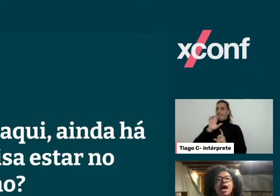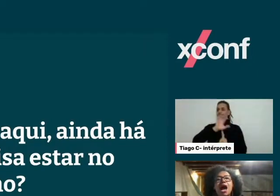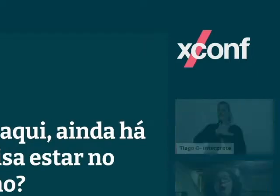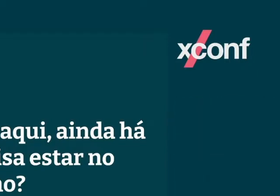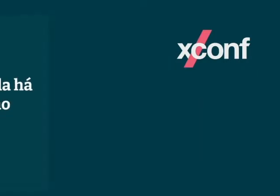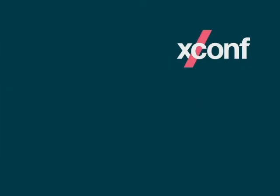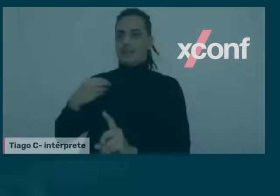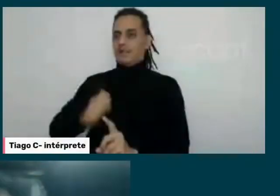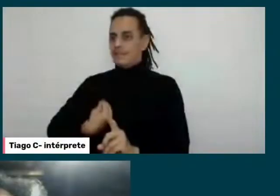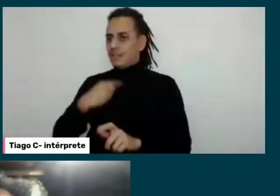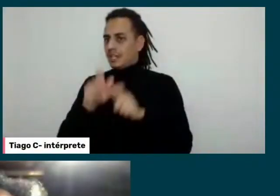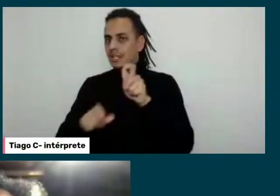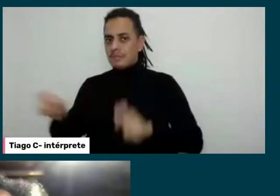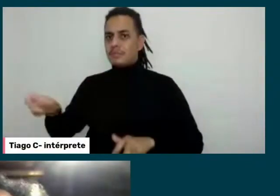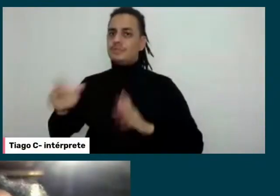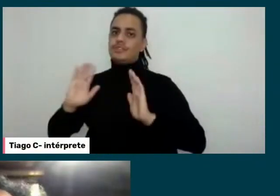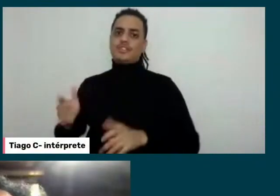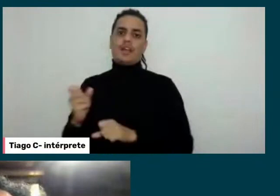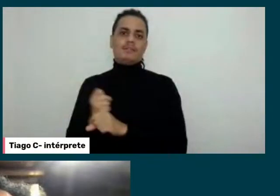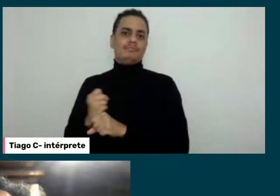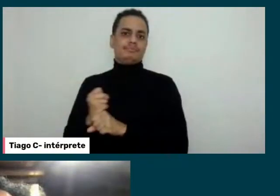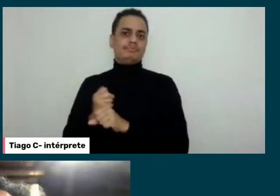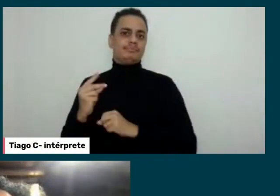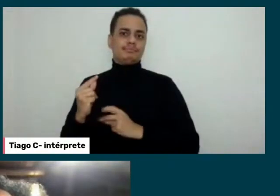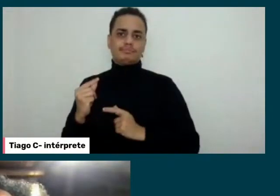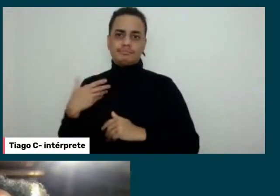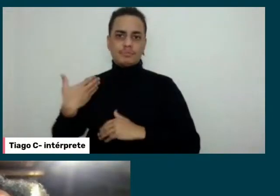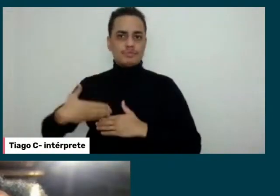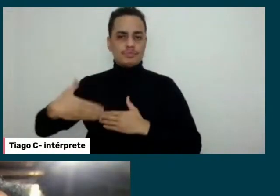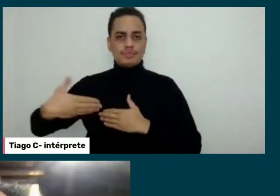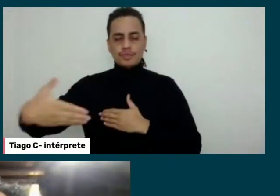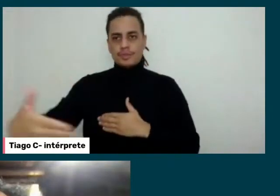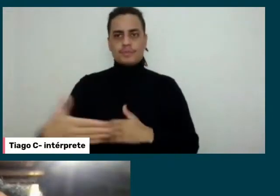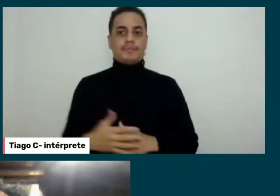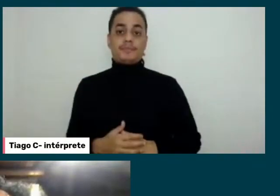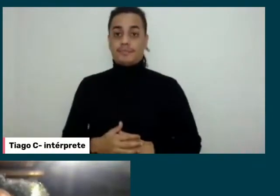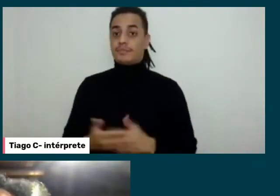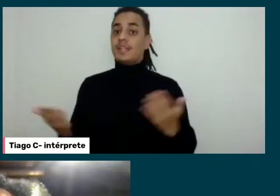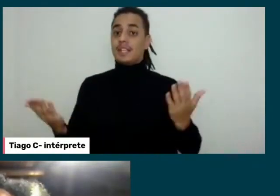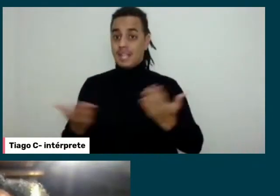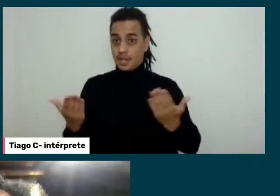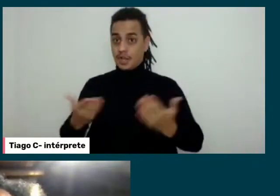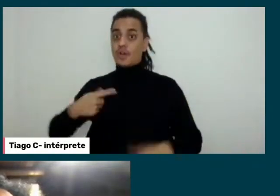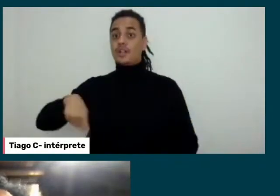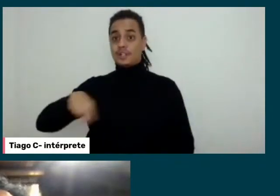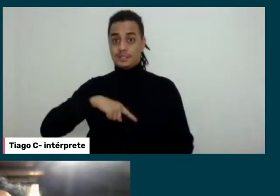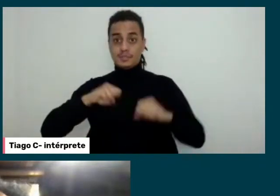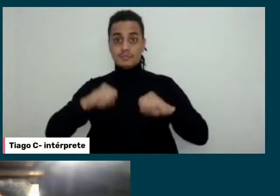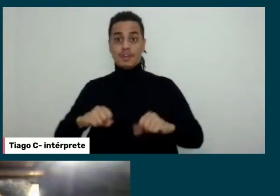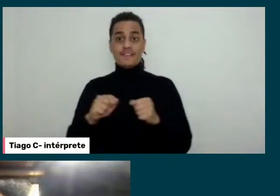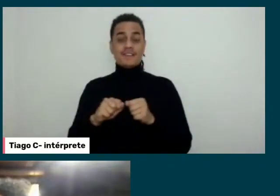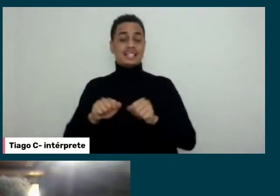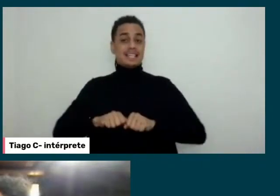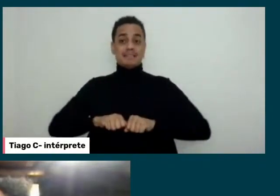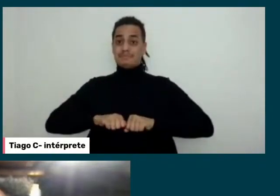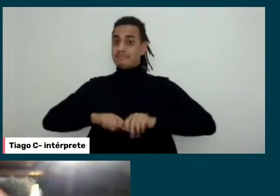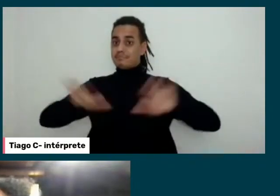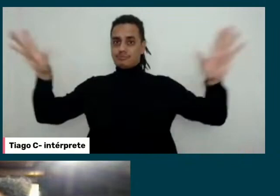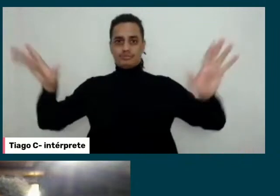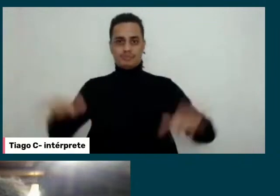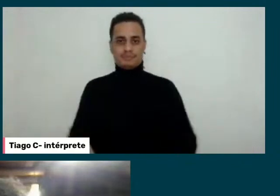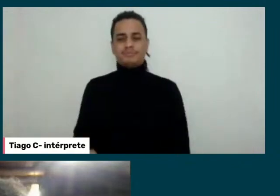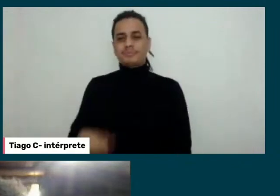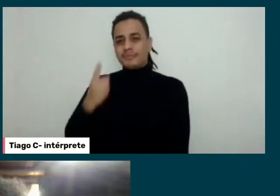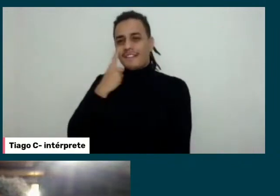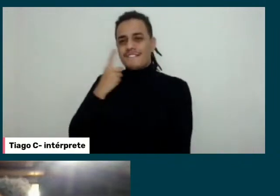pessoas há muito tempo. E agora a gente pode fazer numa escala ainda maior. Observem que eu não tenho nenhum